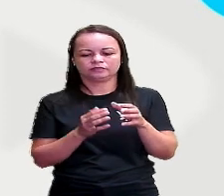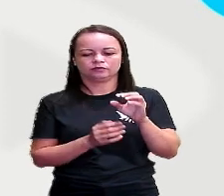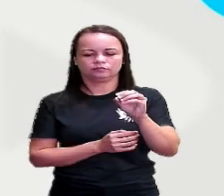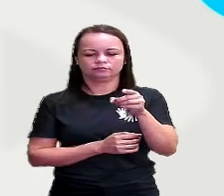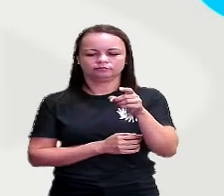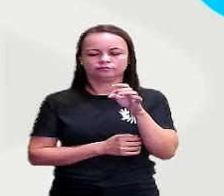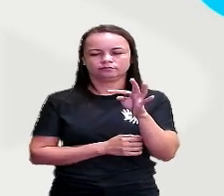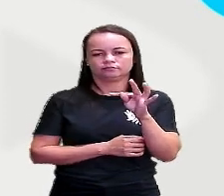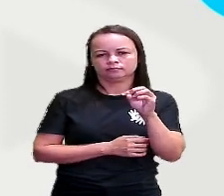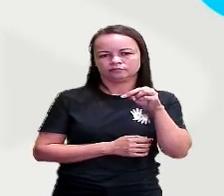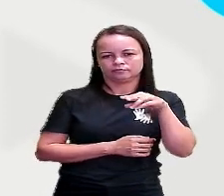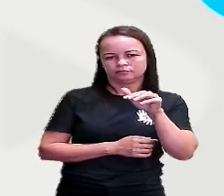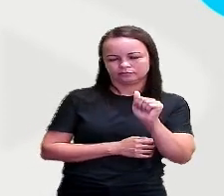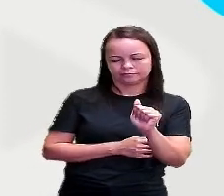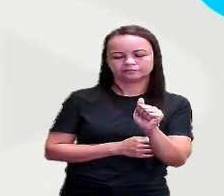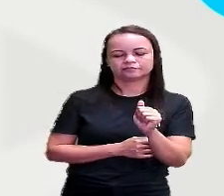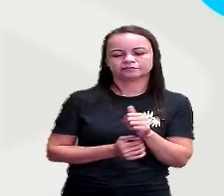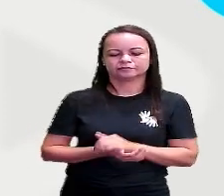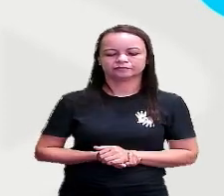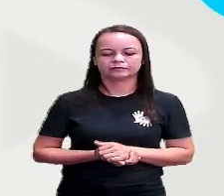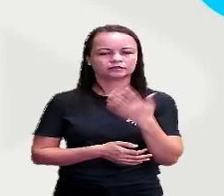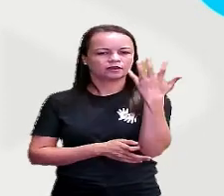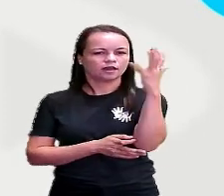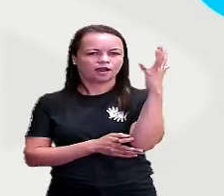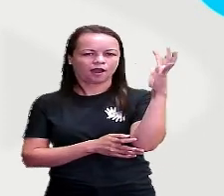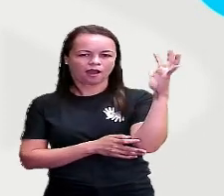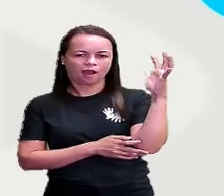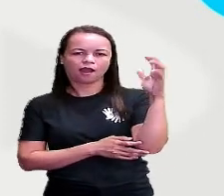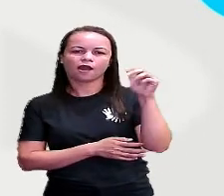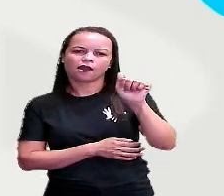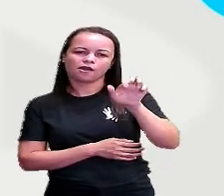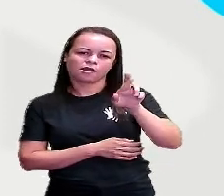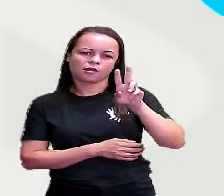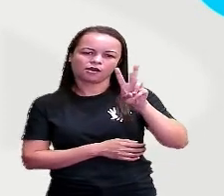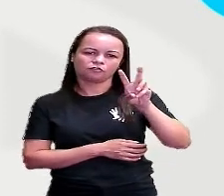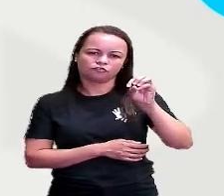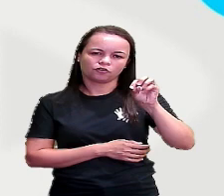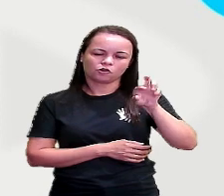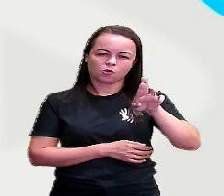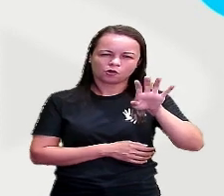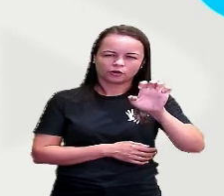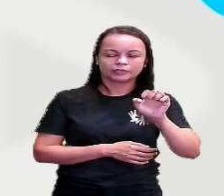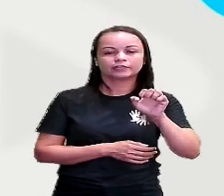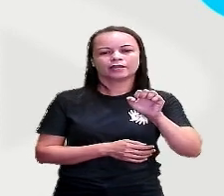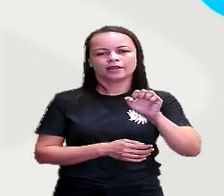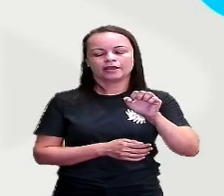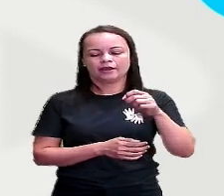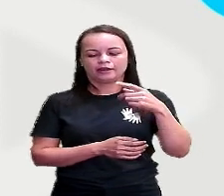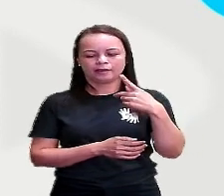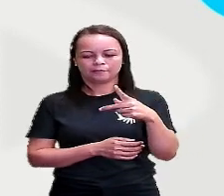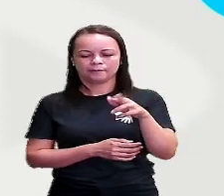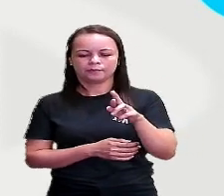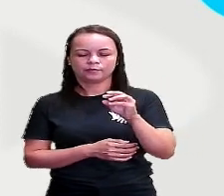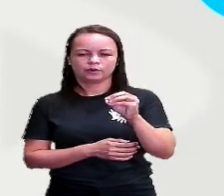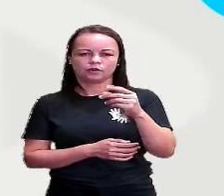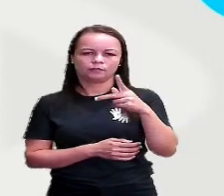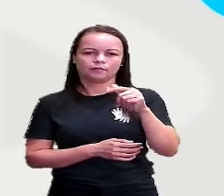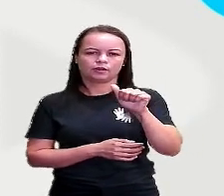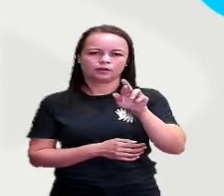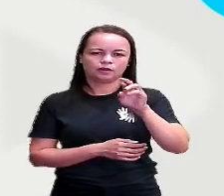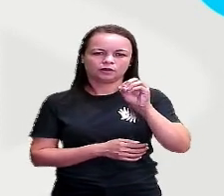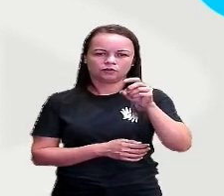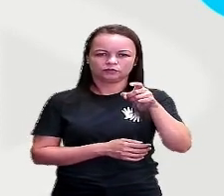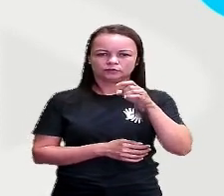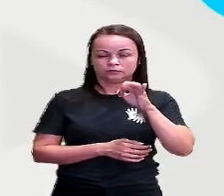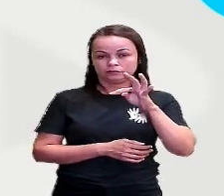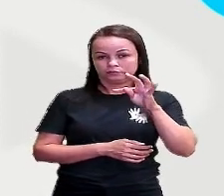né? Árvore. Árvore é a antepenúltima, ela é proparoxítona, né? E assim você vai vendo